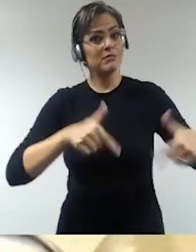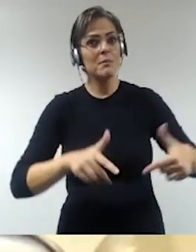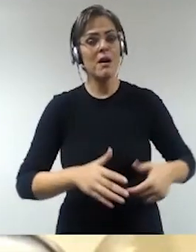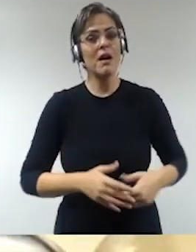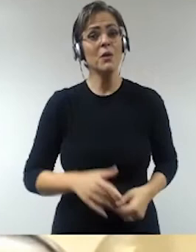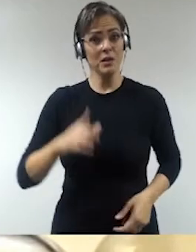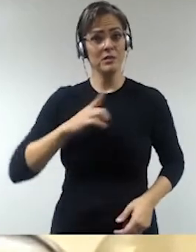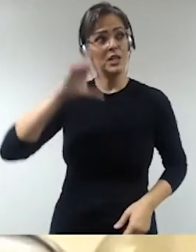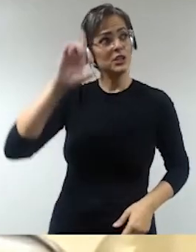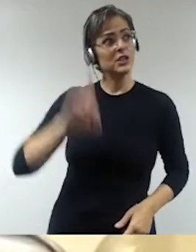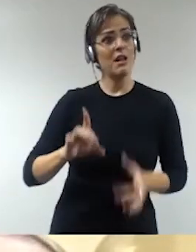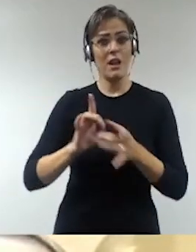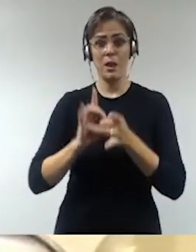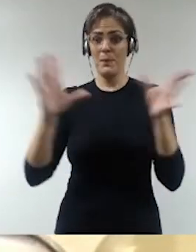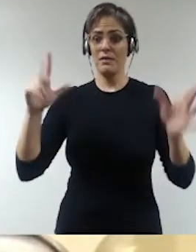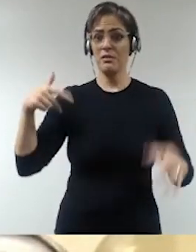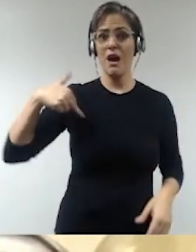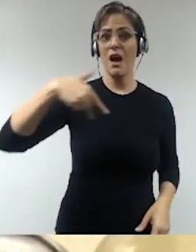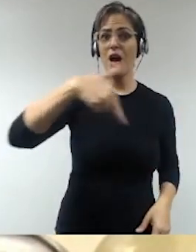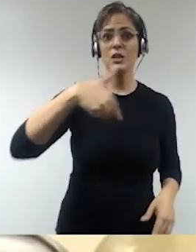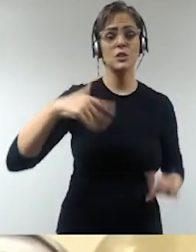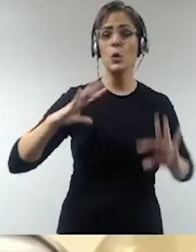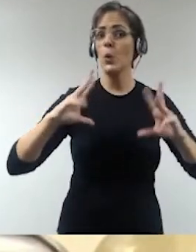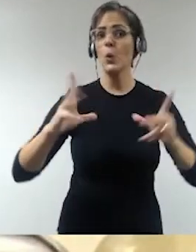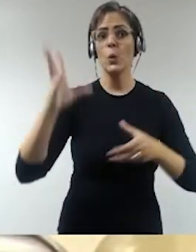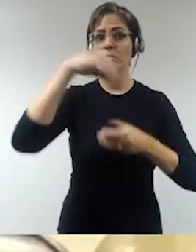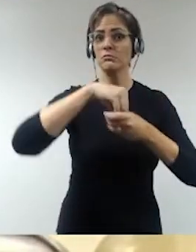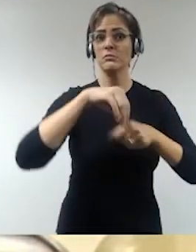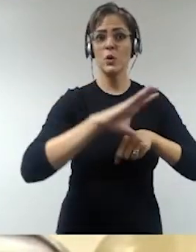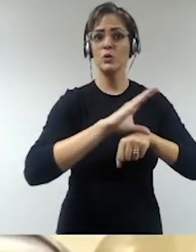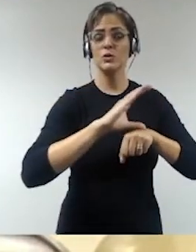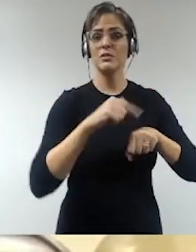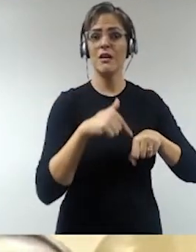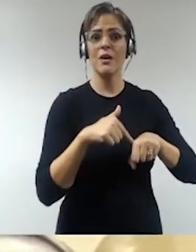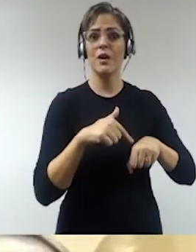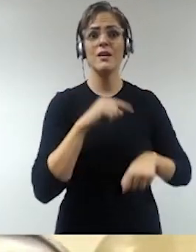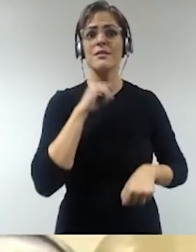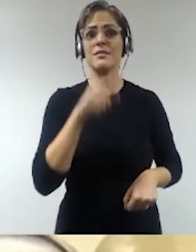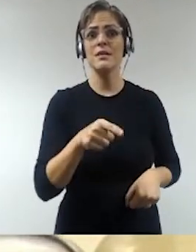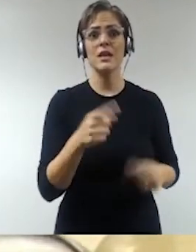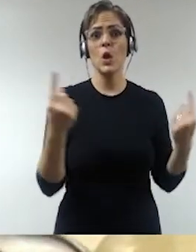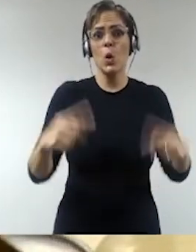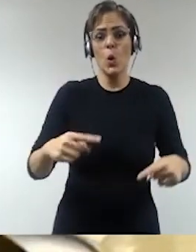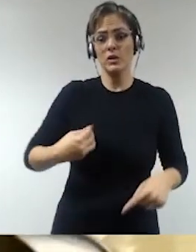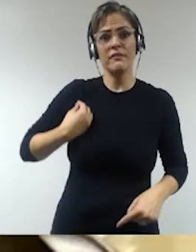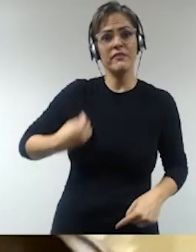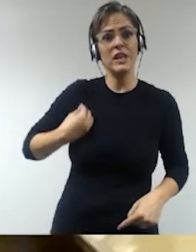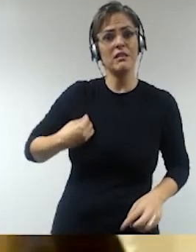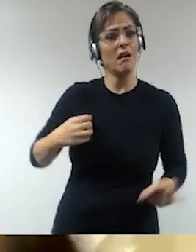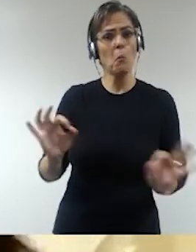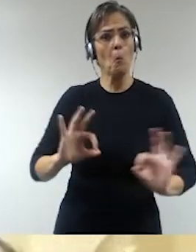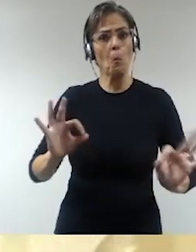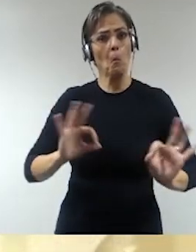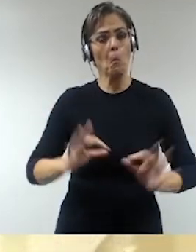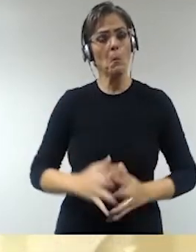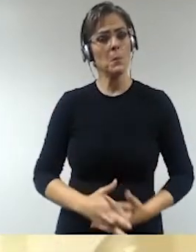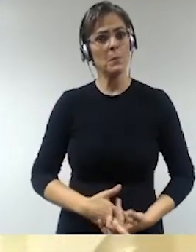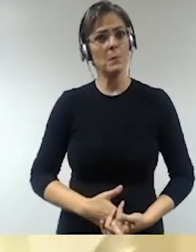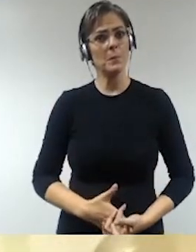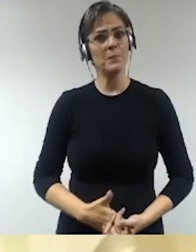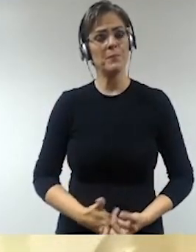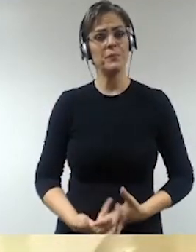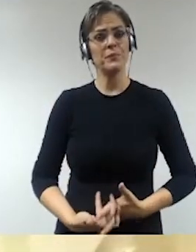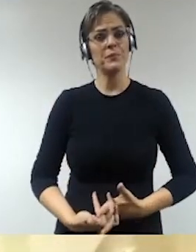tenho direito à liberdade de locomoção, todos dentro da Constituição, e nenhum deles em conflito com o direito à vida. Todos eles, né,